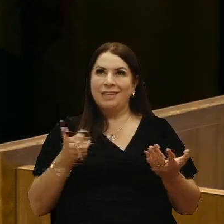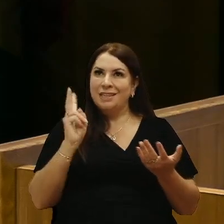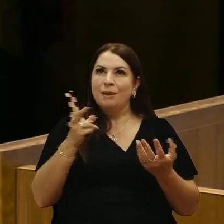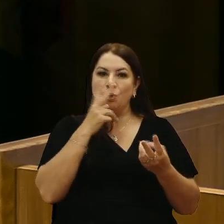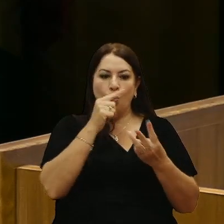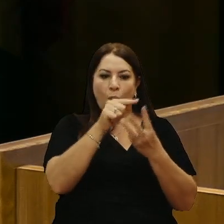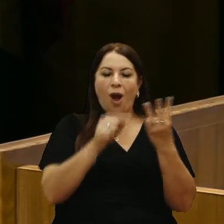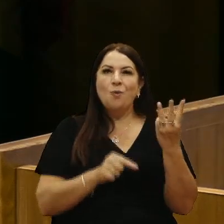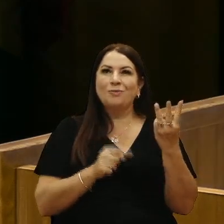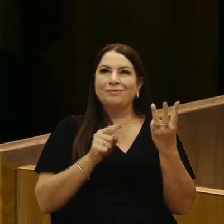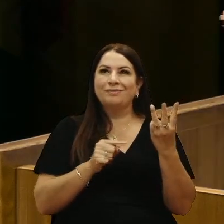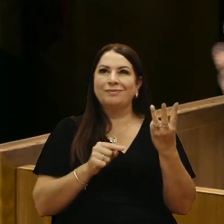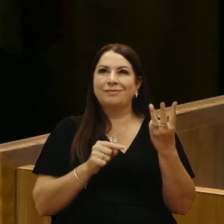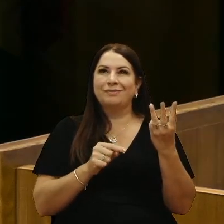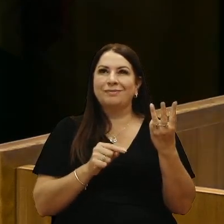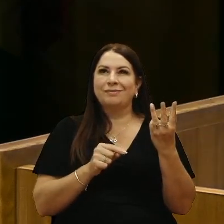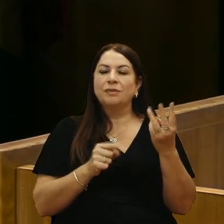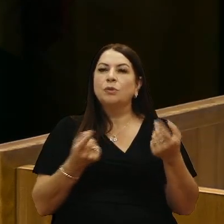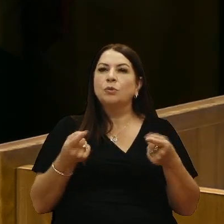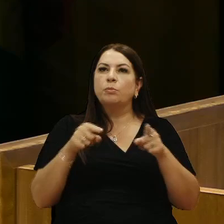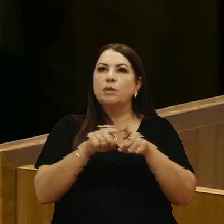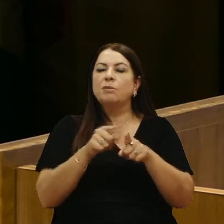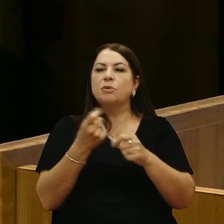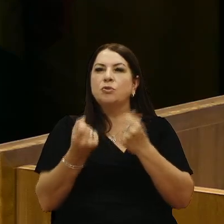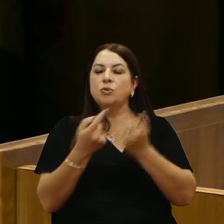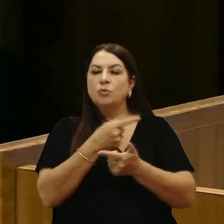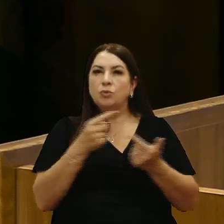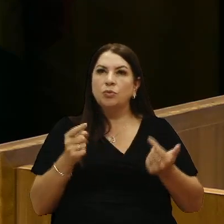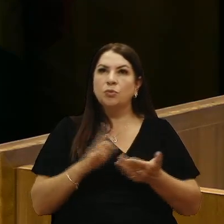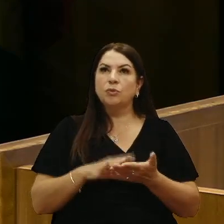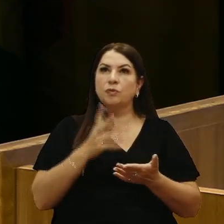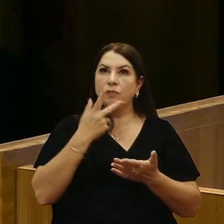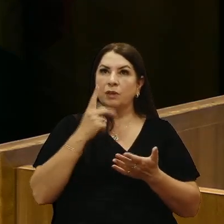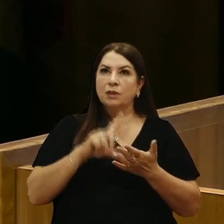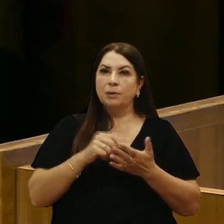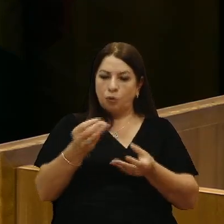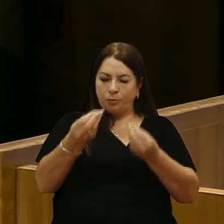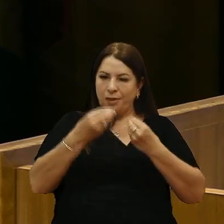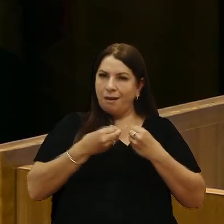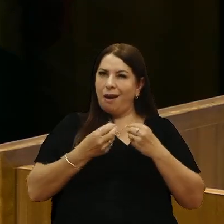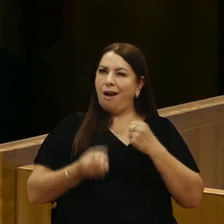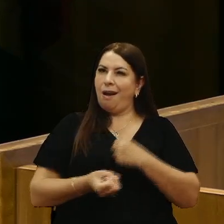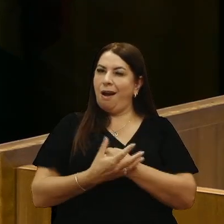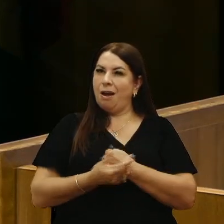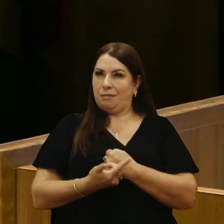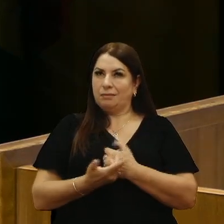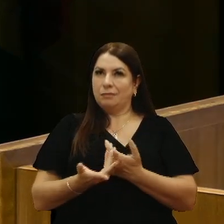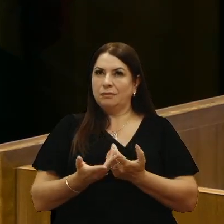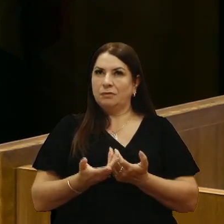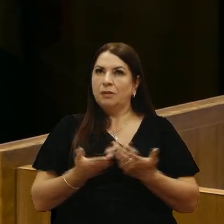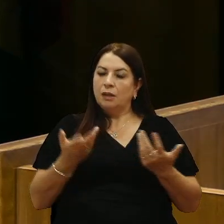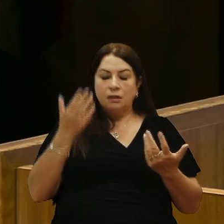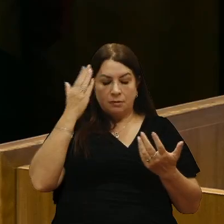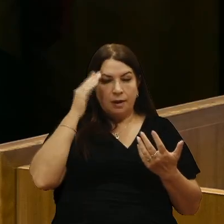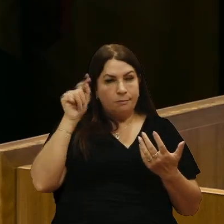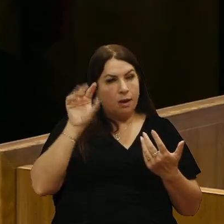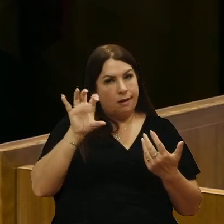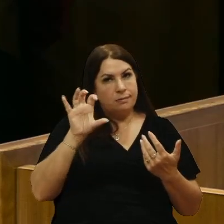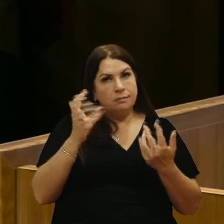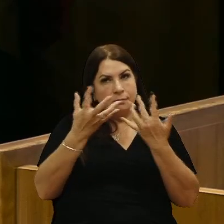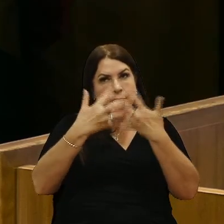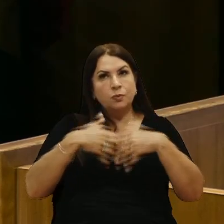mesmo. Com a parceria de alguns que dizem, depois tu me dá a minha parte. E a gente sabe que é assim que